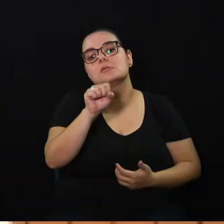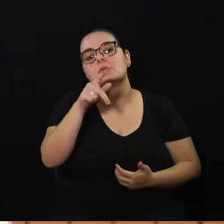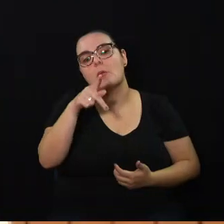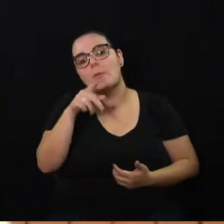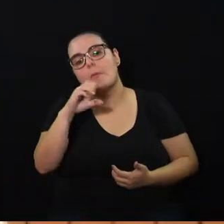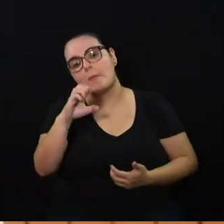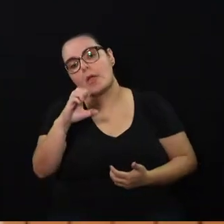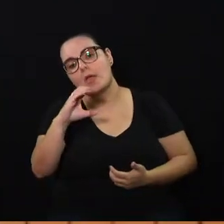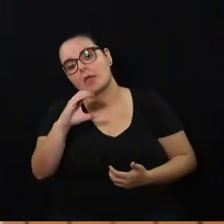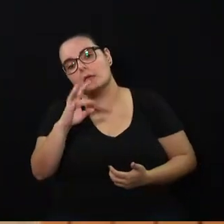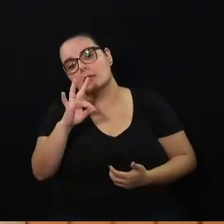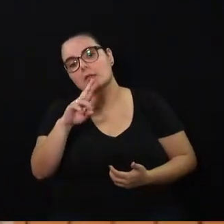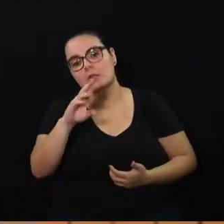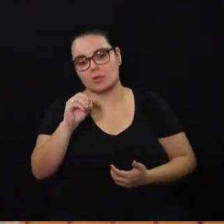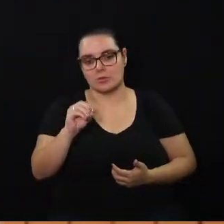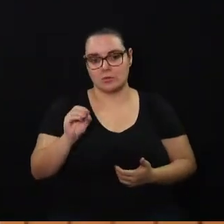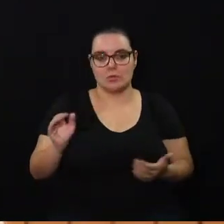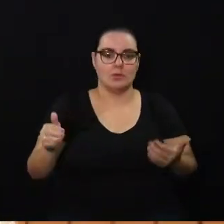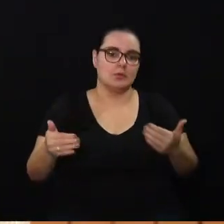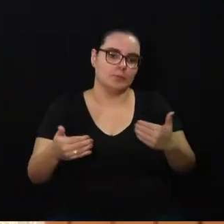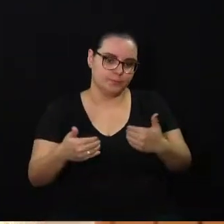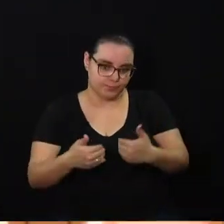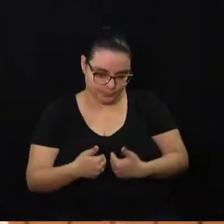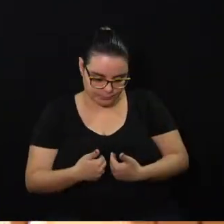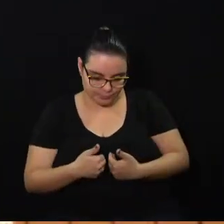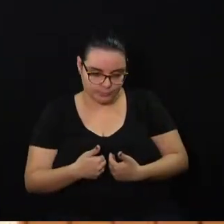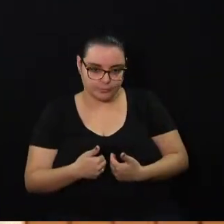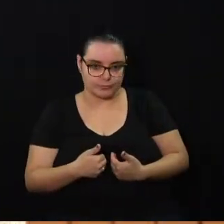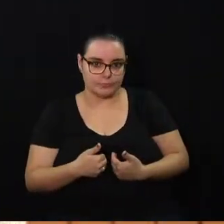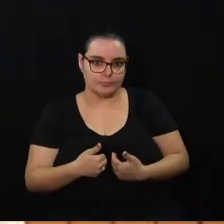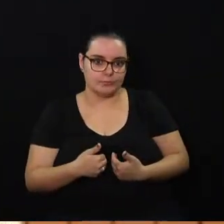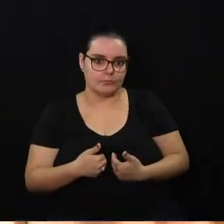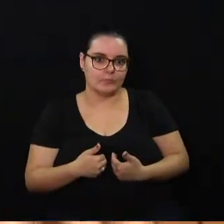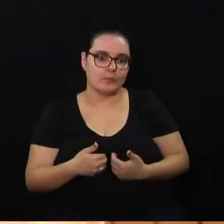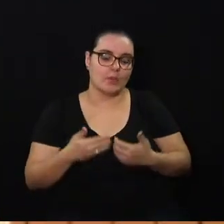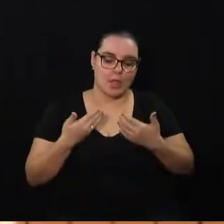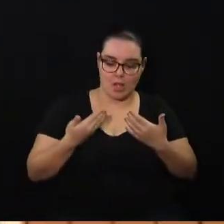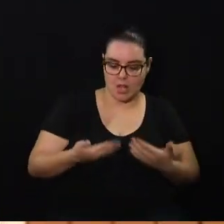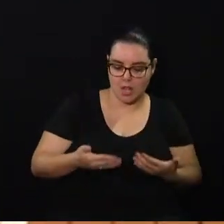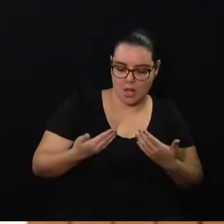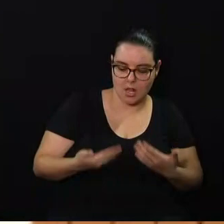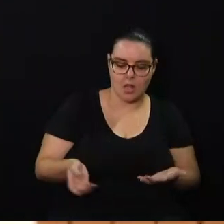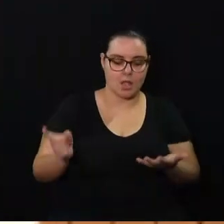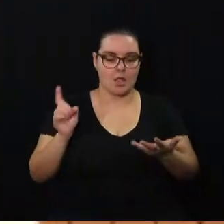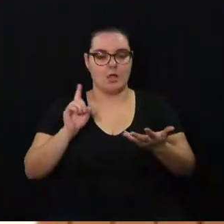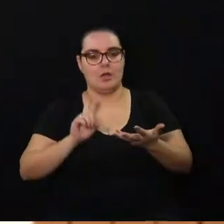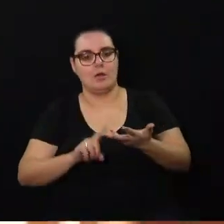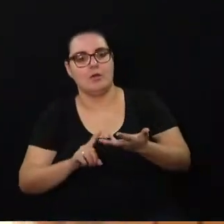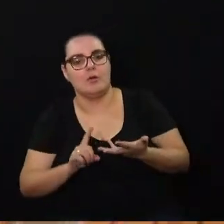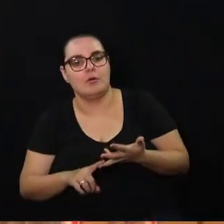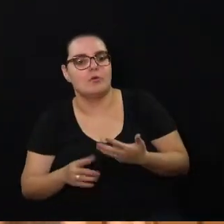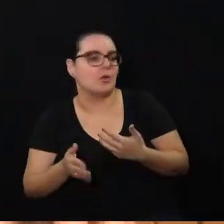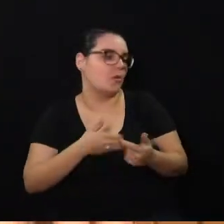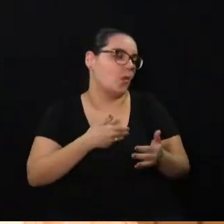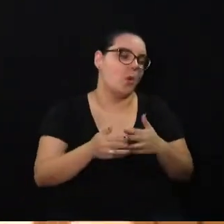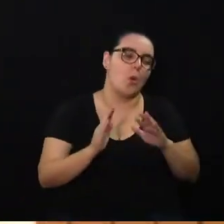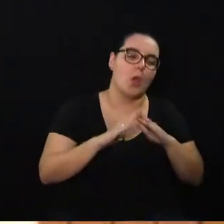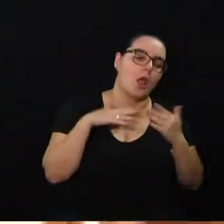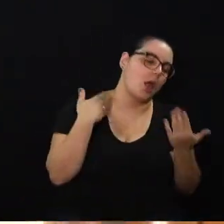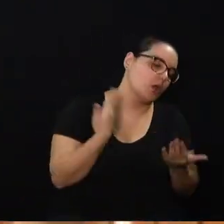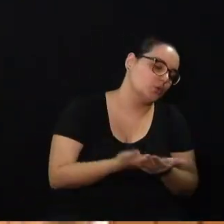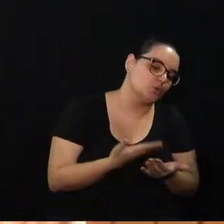vou ter o autista desde aquele que é leve que está em qualquer escola né